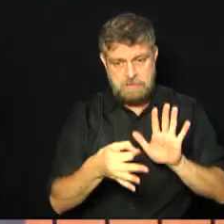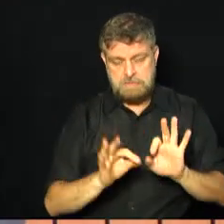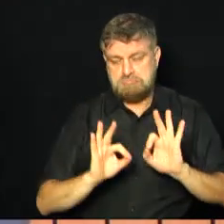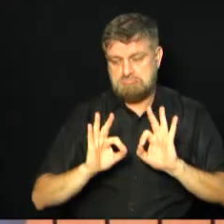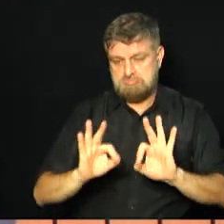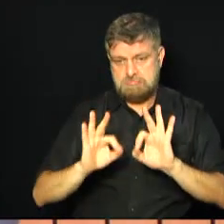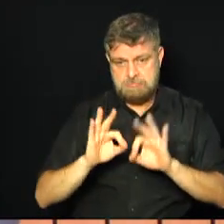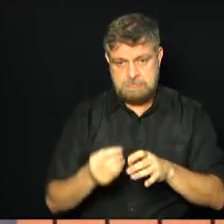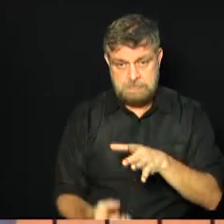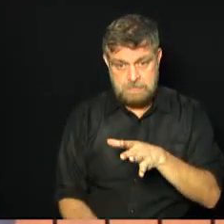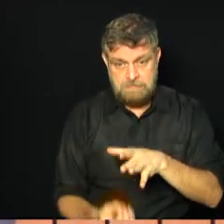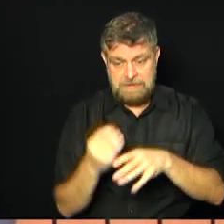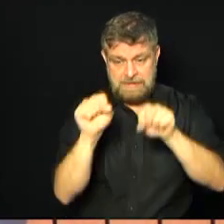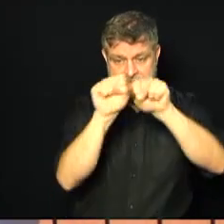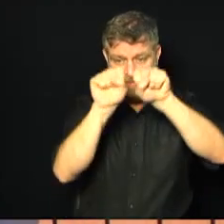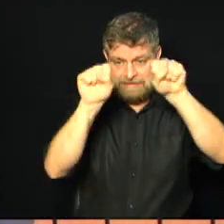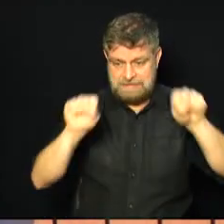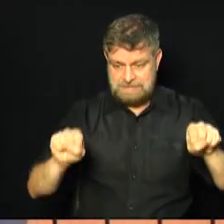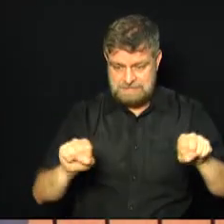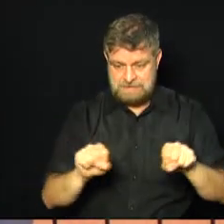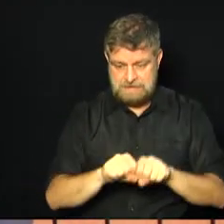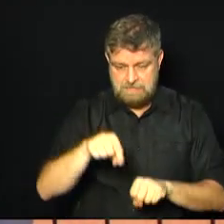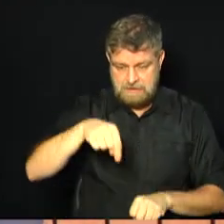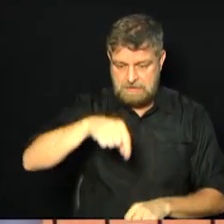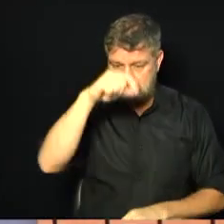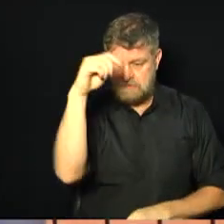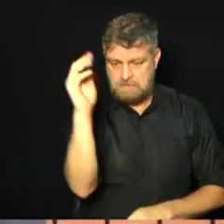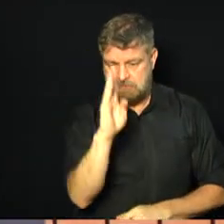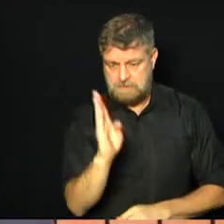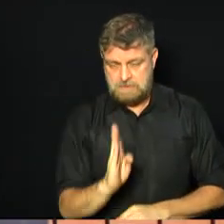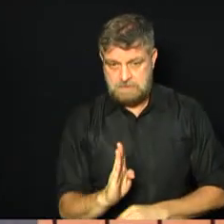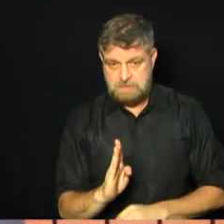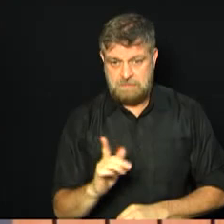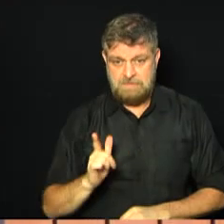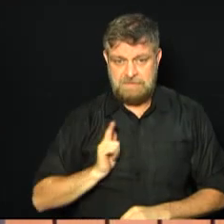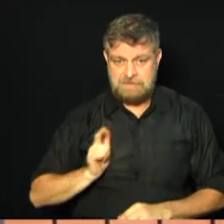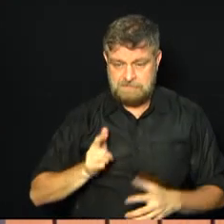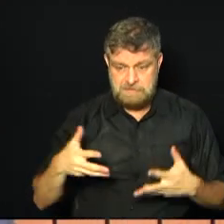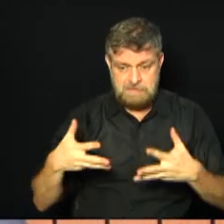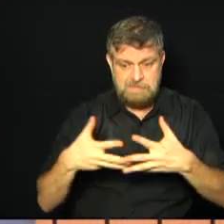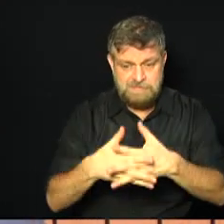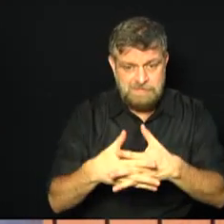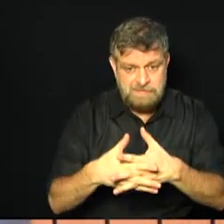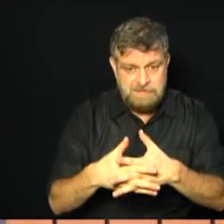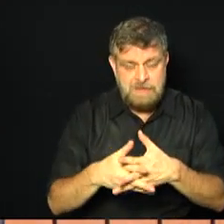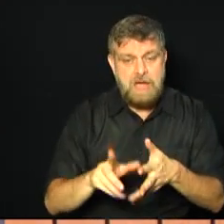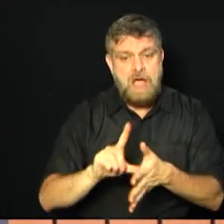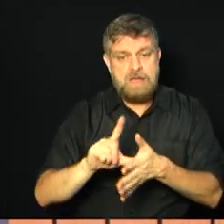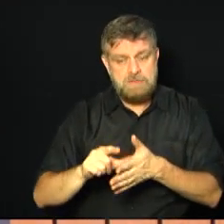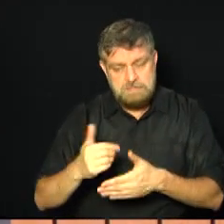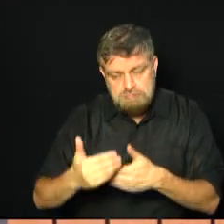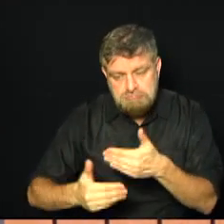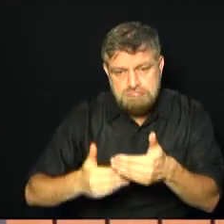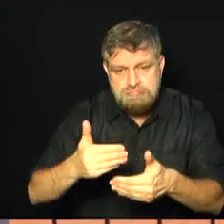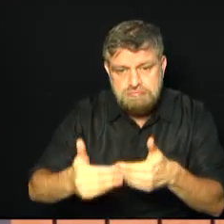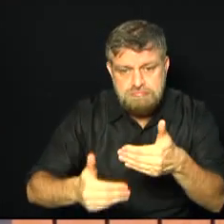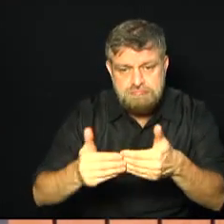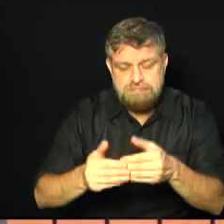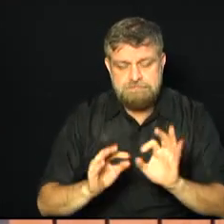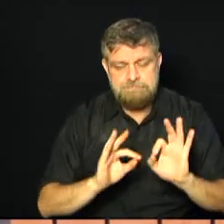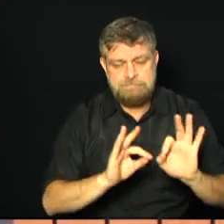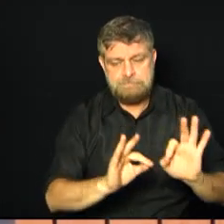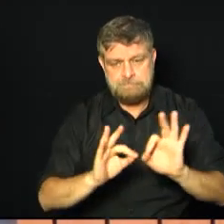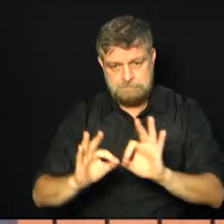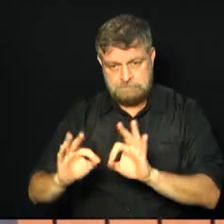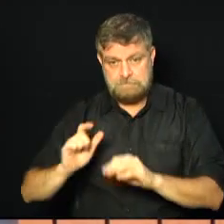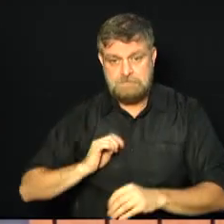implantação desse sistema no país. Como ele disse, isso vai dar uma bagunçada primeiro, mas depois vai começar a arrumar a casa. E é muito